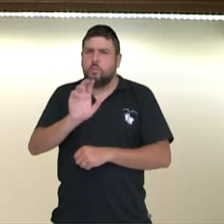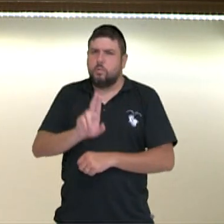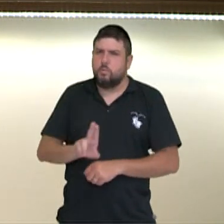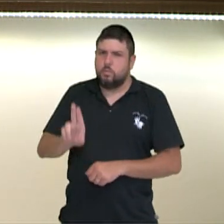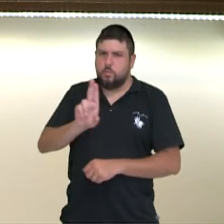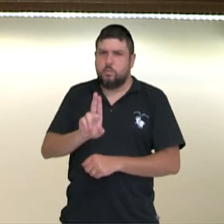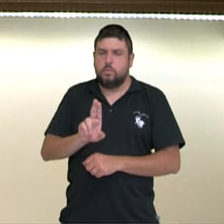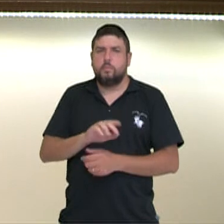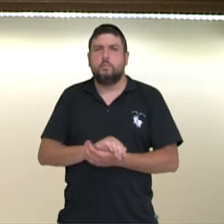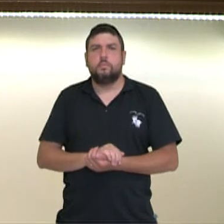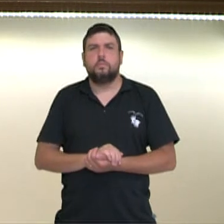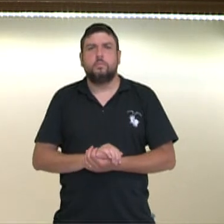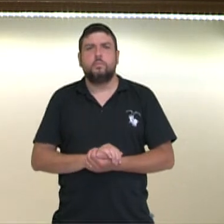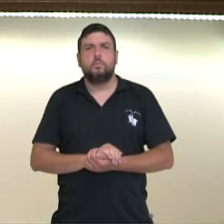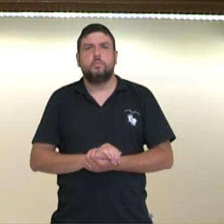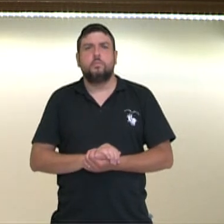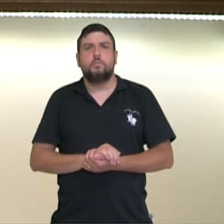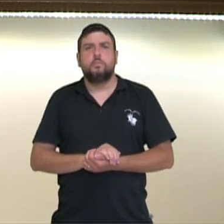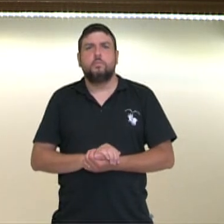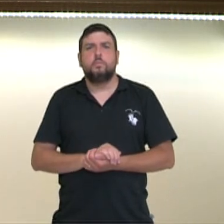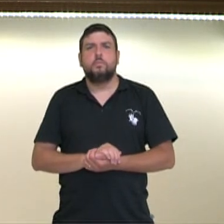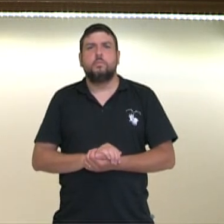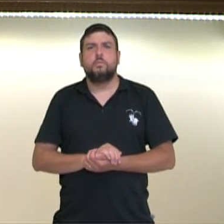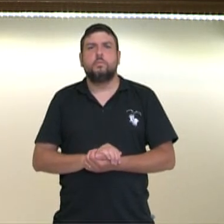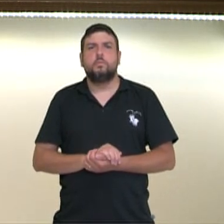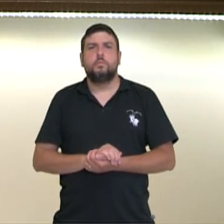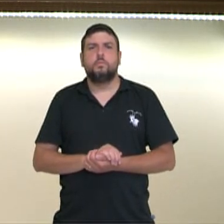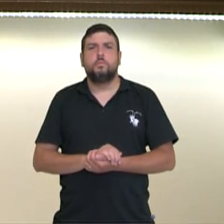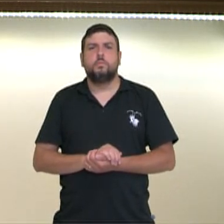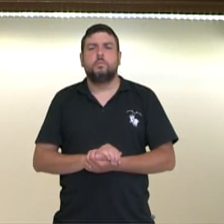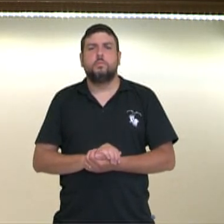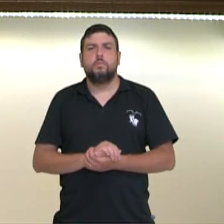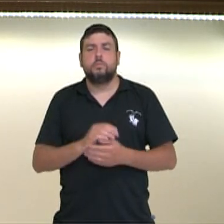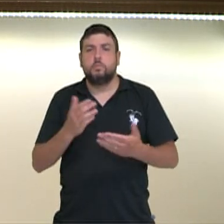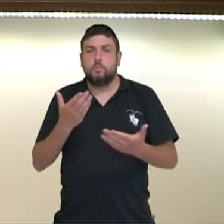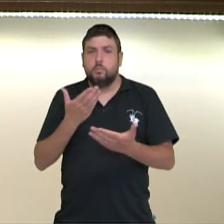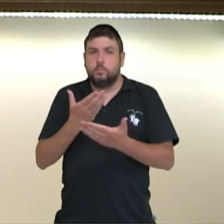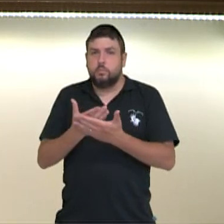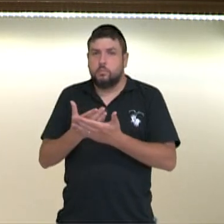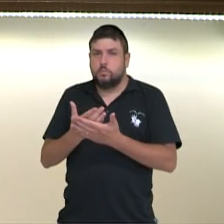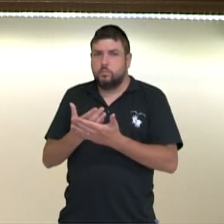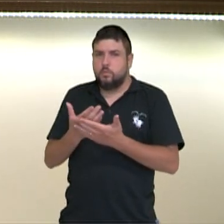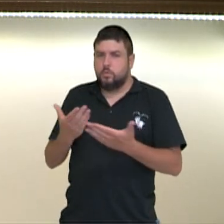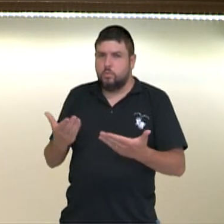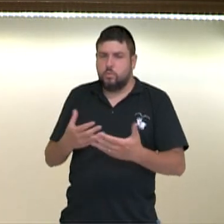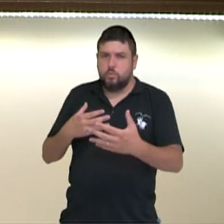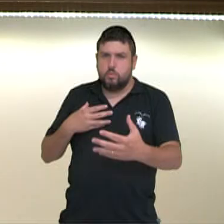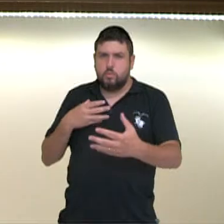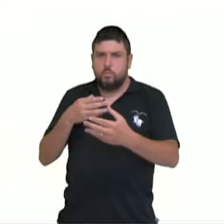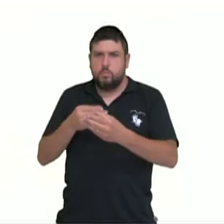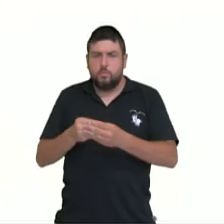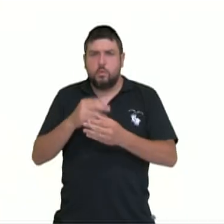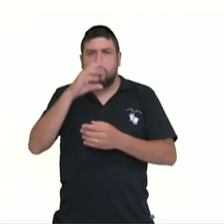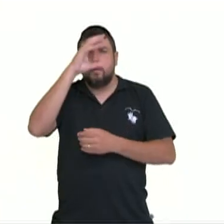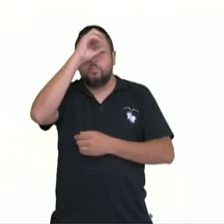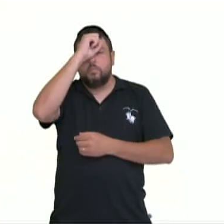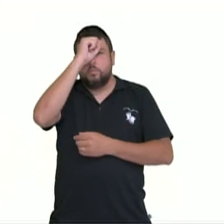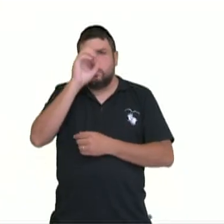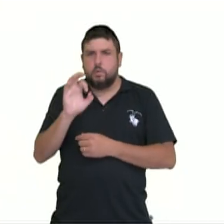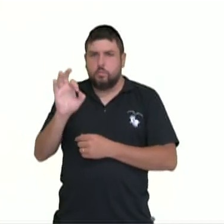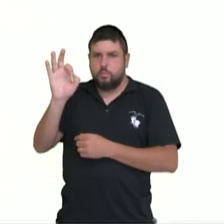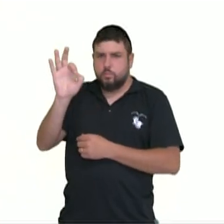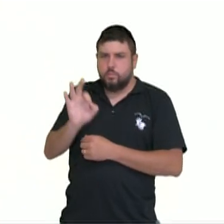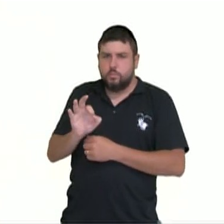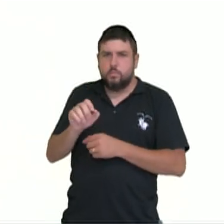segurança, tranquilo, pode continuar usando. Legal? Então, na aula de hoje, nós trabalhamos com porcentagem,